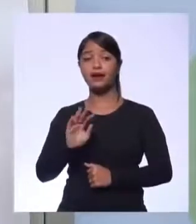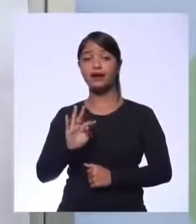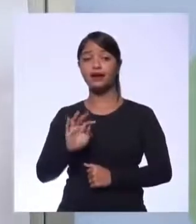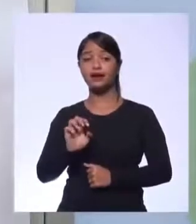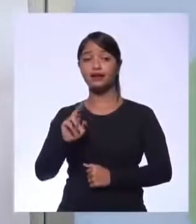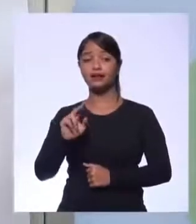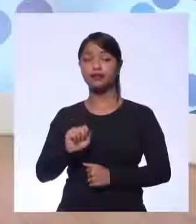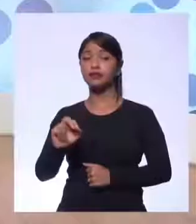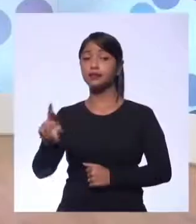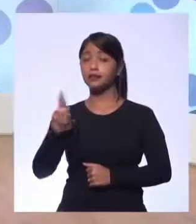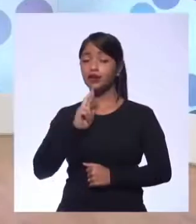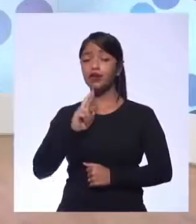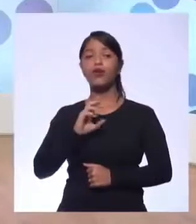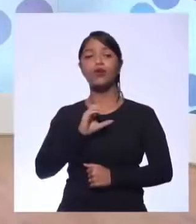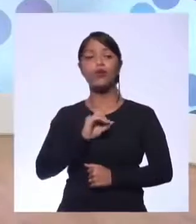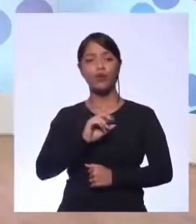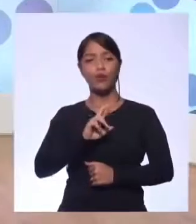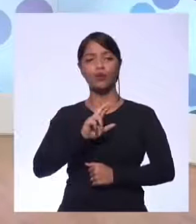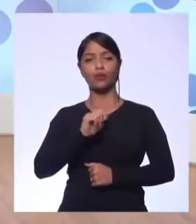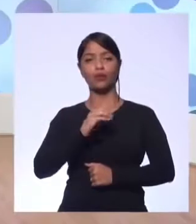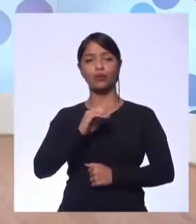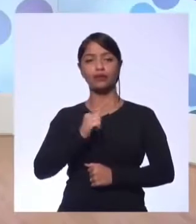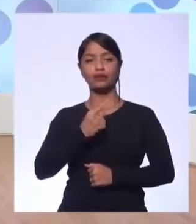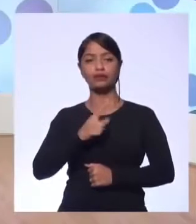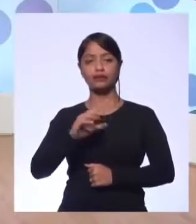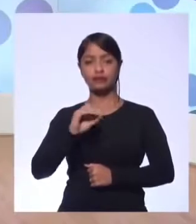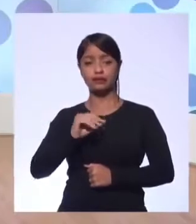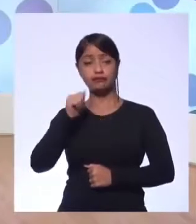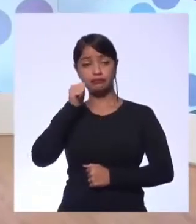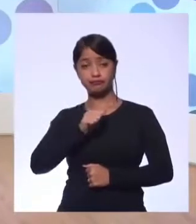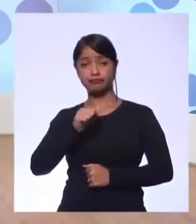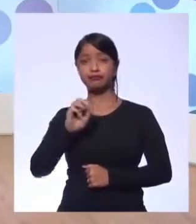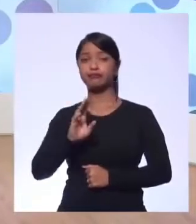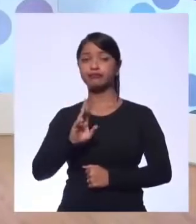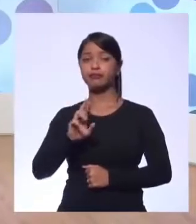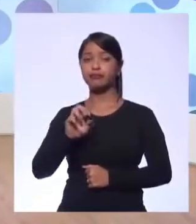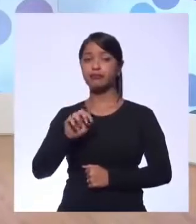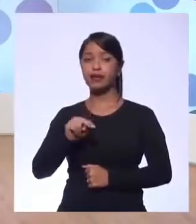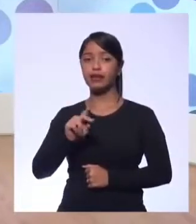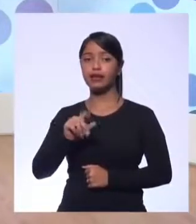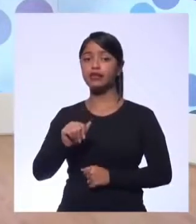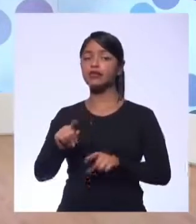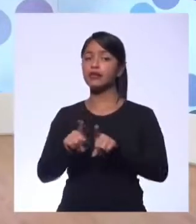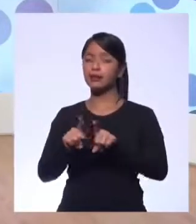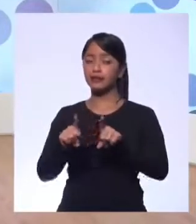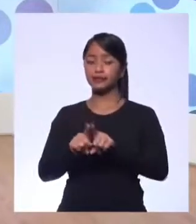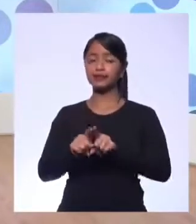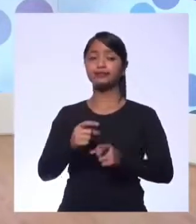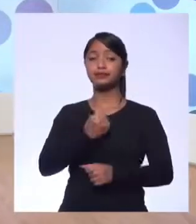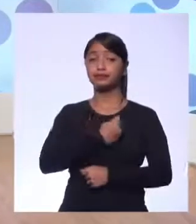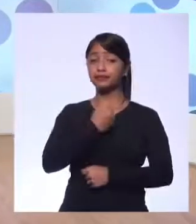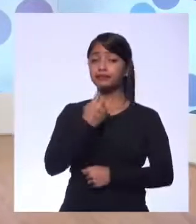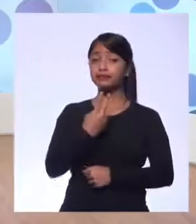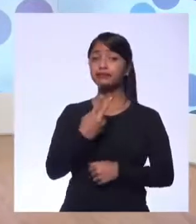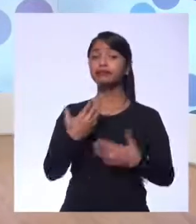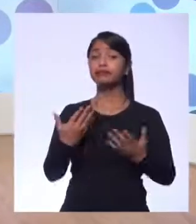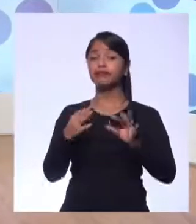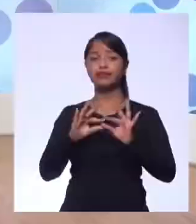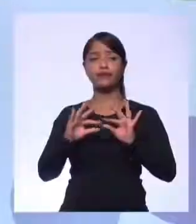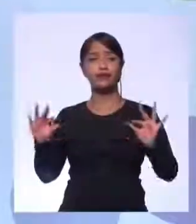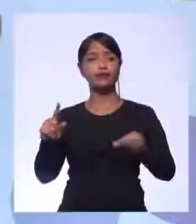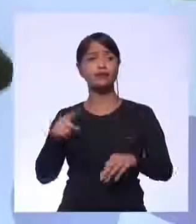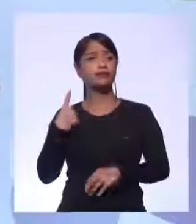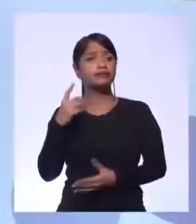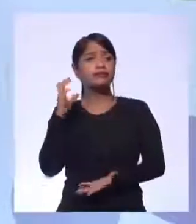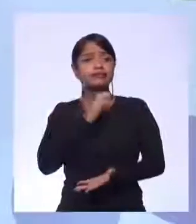Brena, oração. A 1. E a 2, frase. Nathalie. A gente se empolgou aqui, né, Dani? Quando